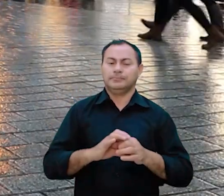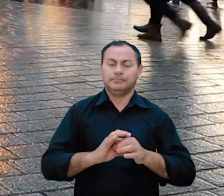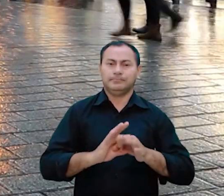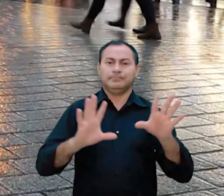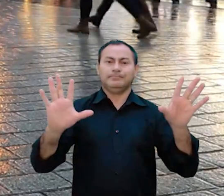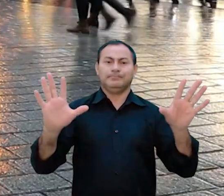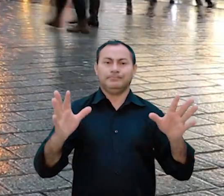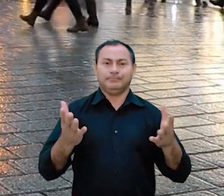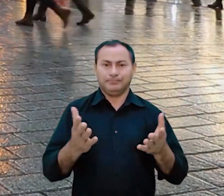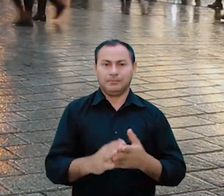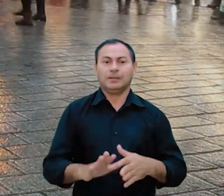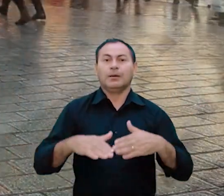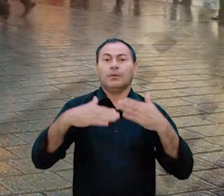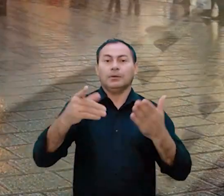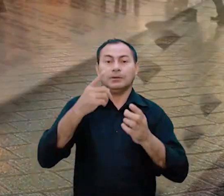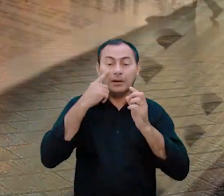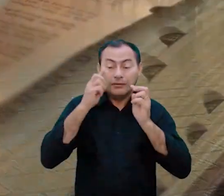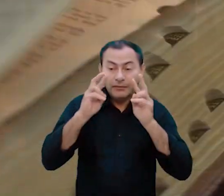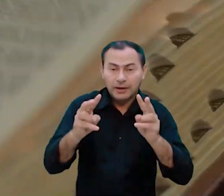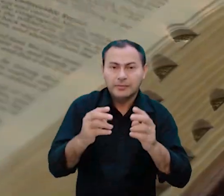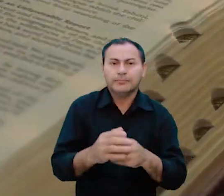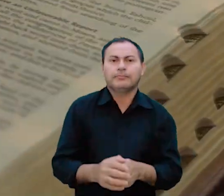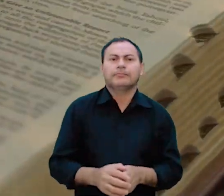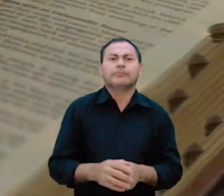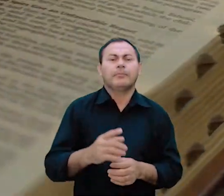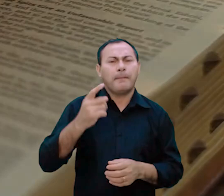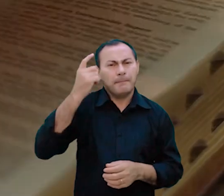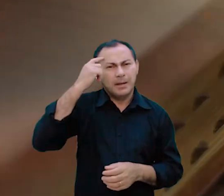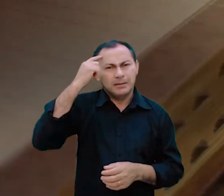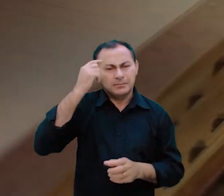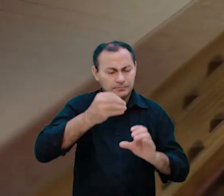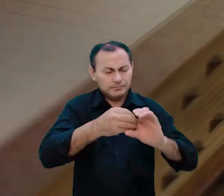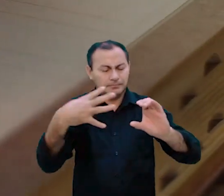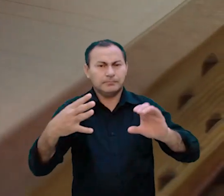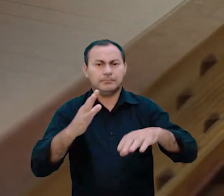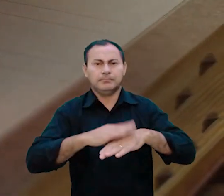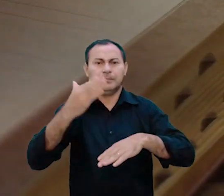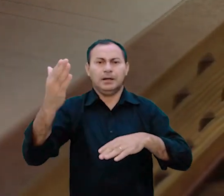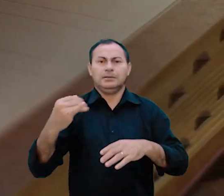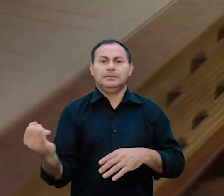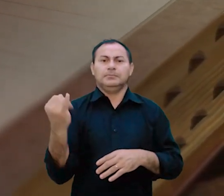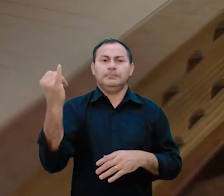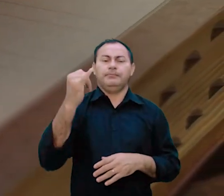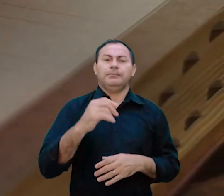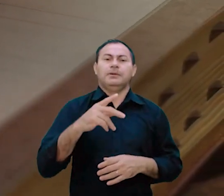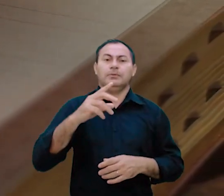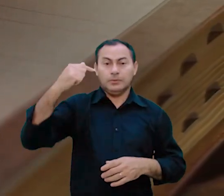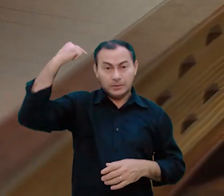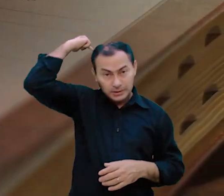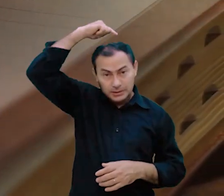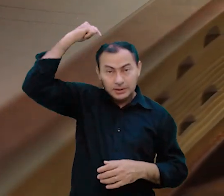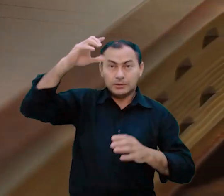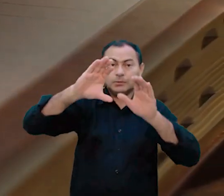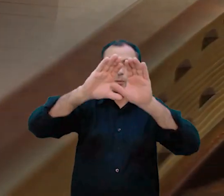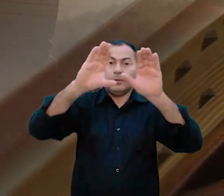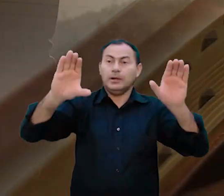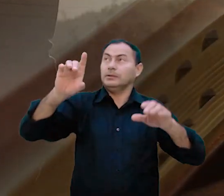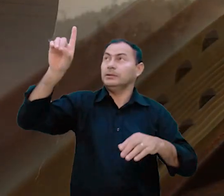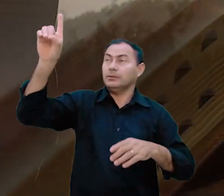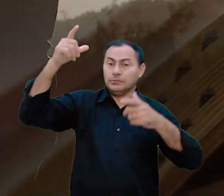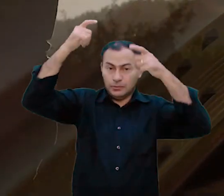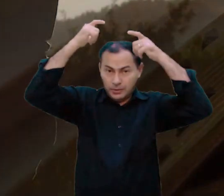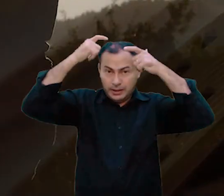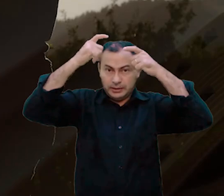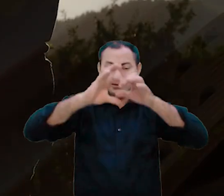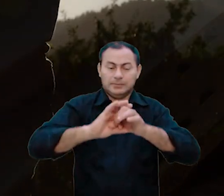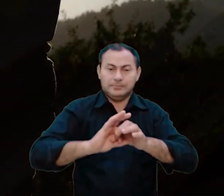estão disponíveis. Quando você enxerga isso, percebe que a característica mais importante para os santos no reino de Deus